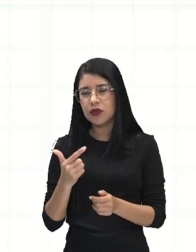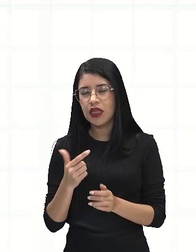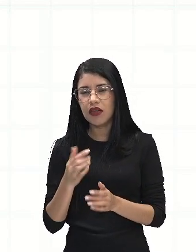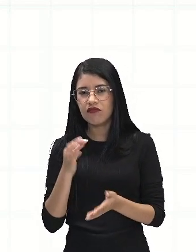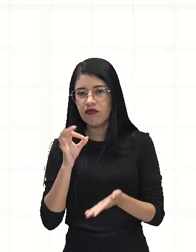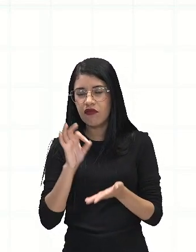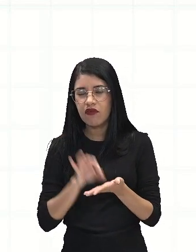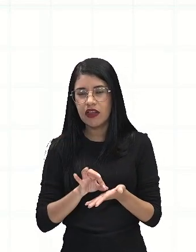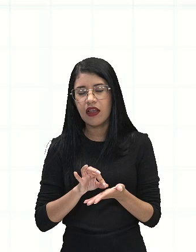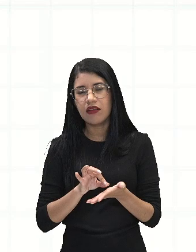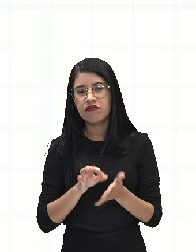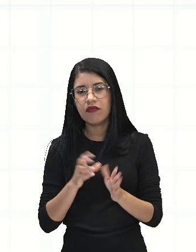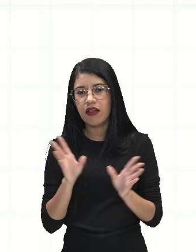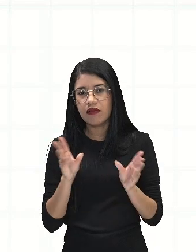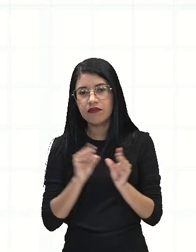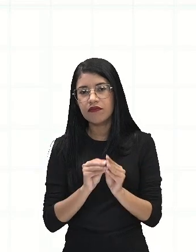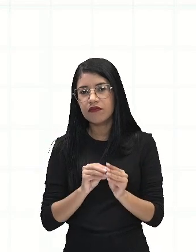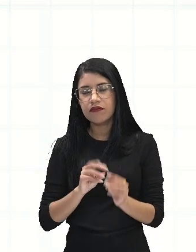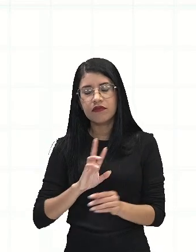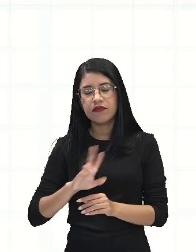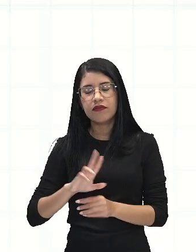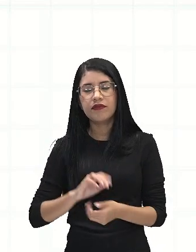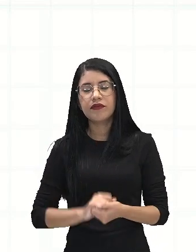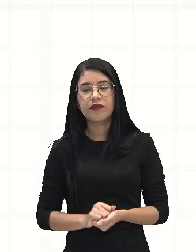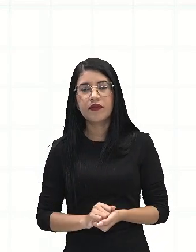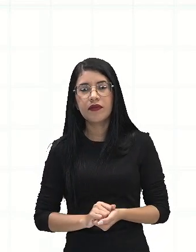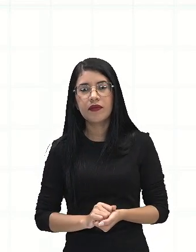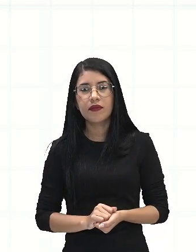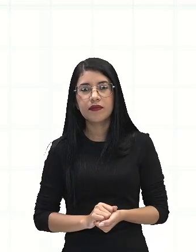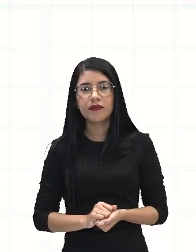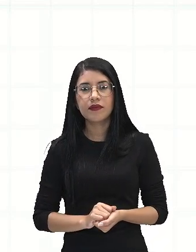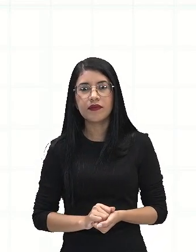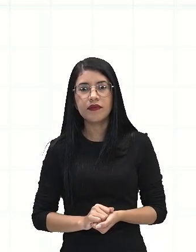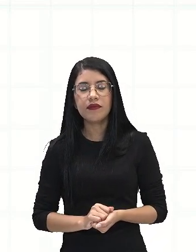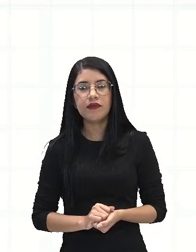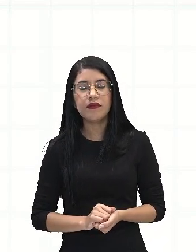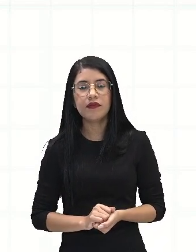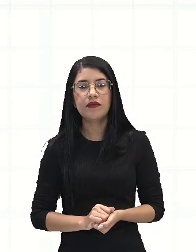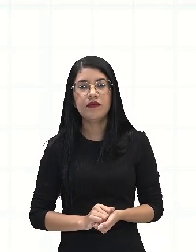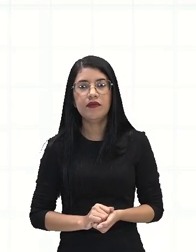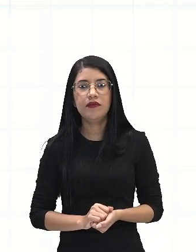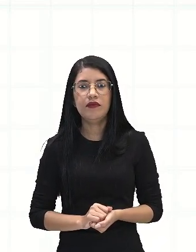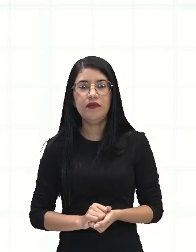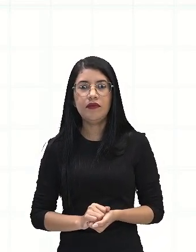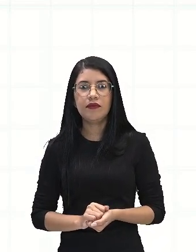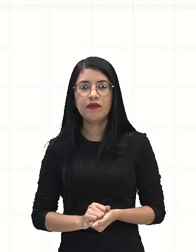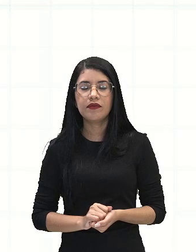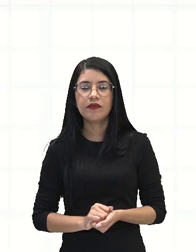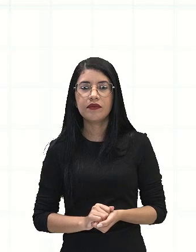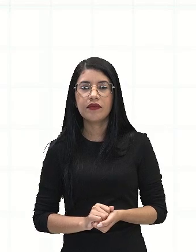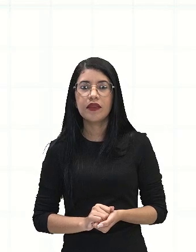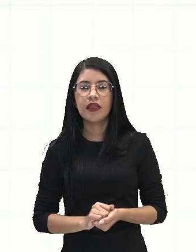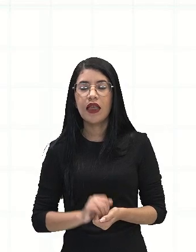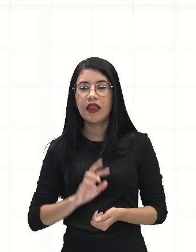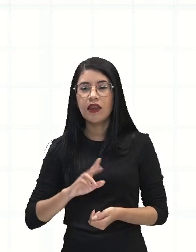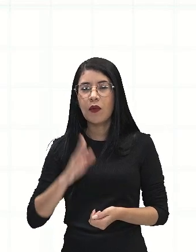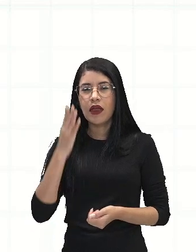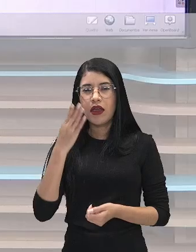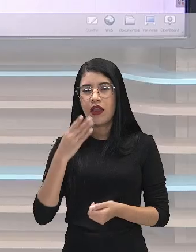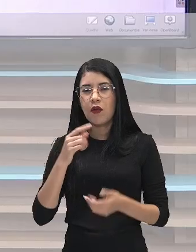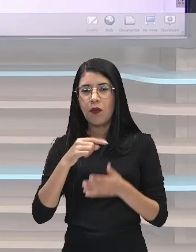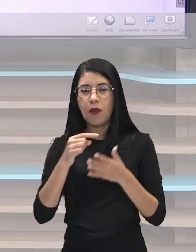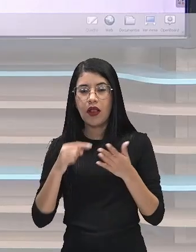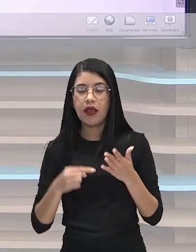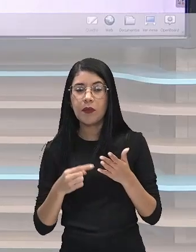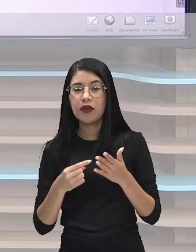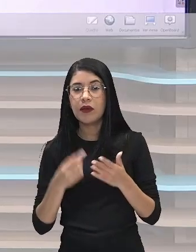Não. Percebam que esse pequeno desvio, ele não diz que, ele não prova, não é um elemento suficiente